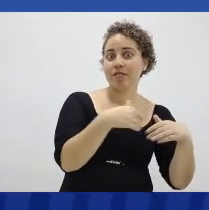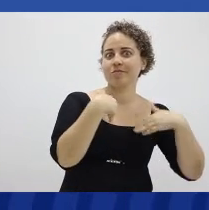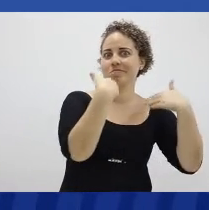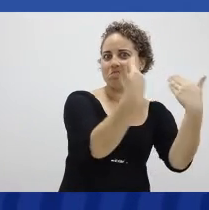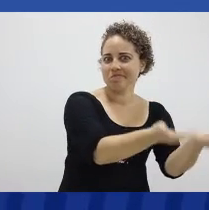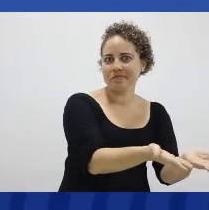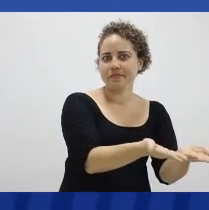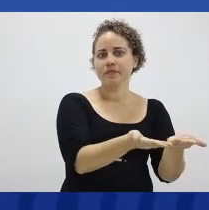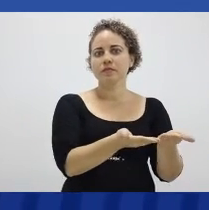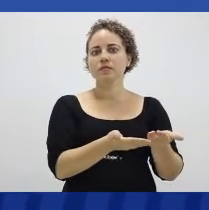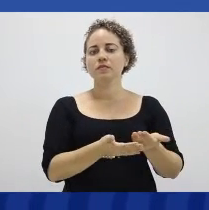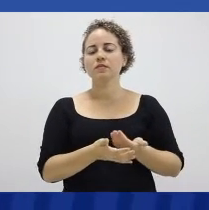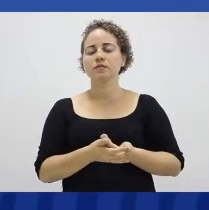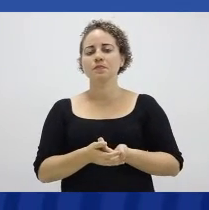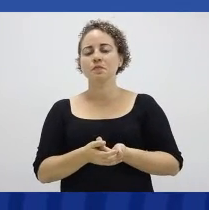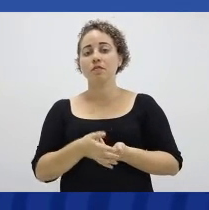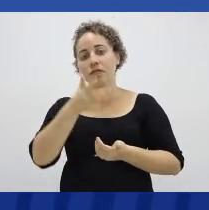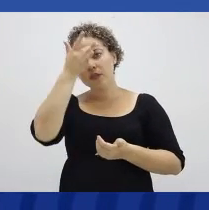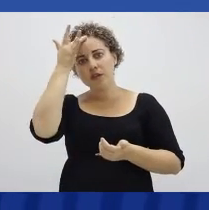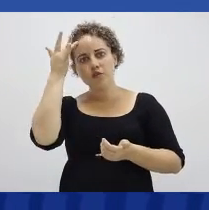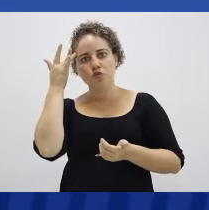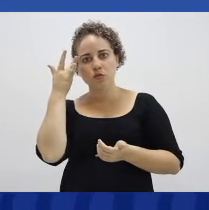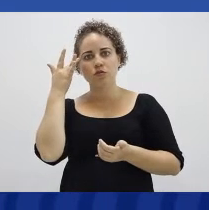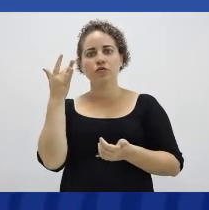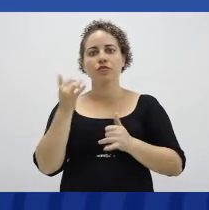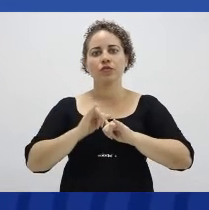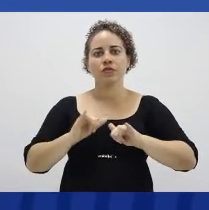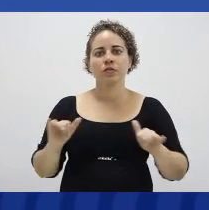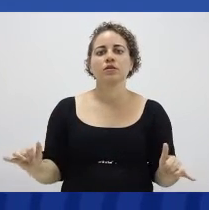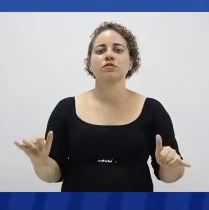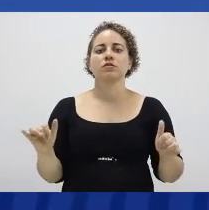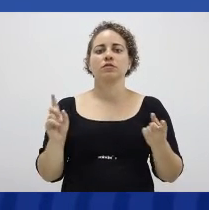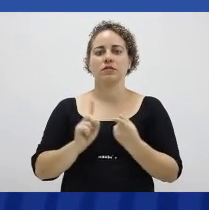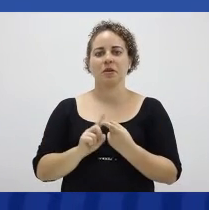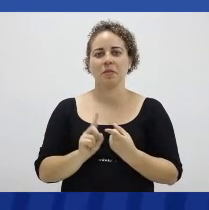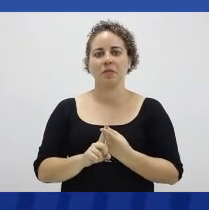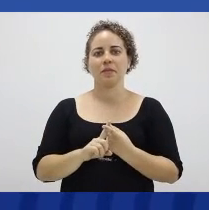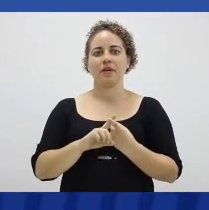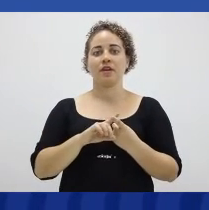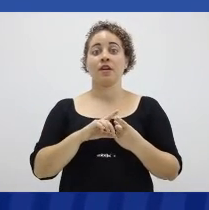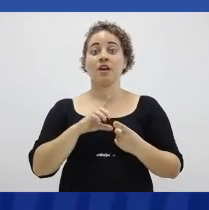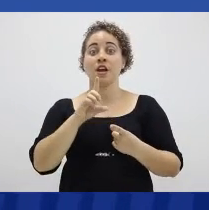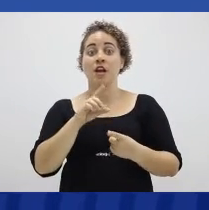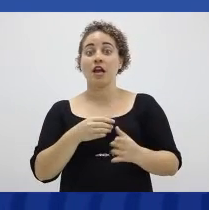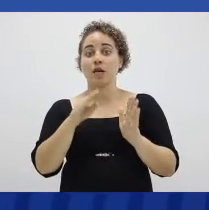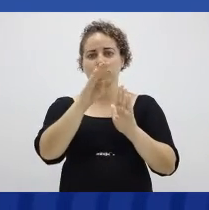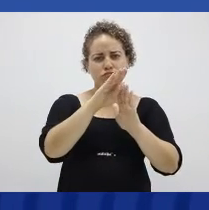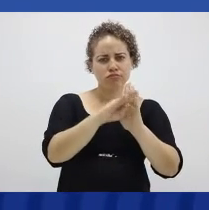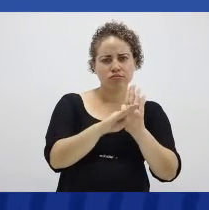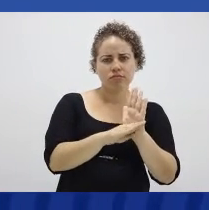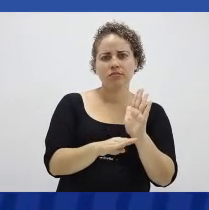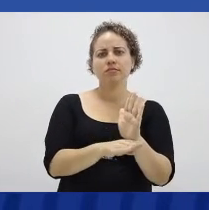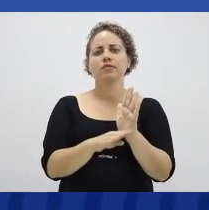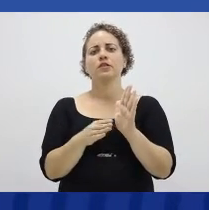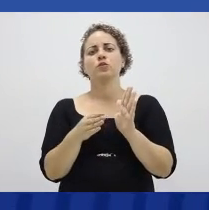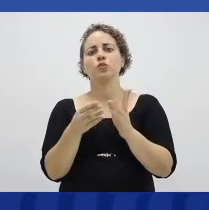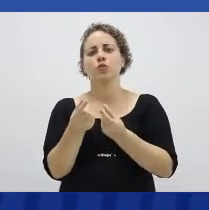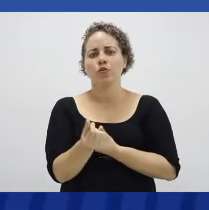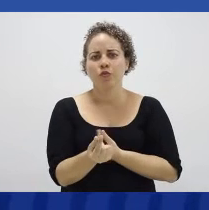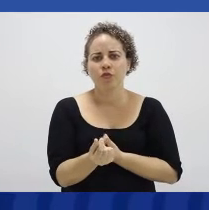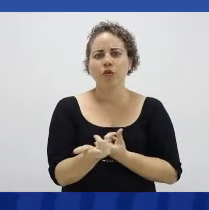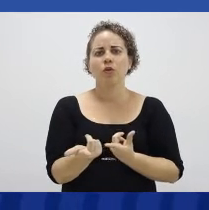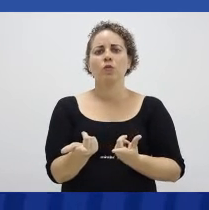Esses consumidores, eles dão informação, dados para a empresa, recurso financeiro, o preço que